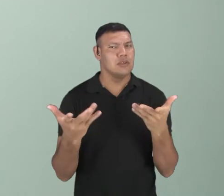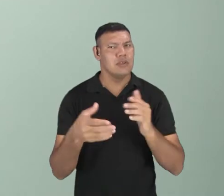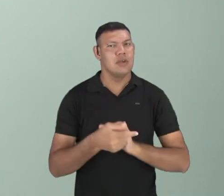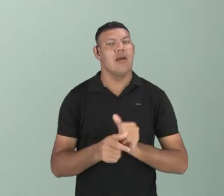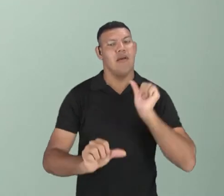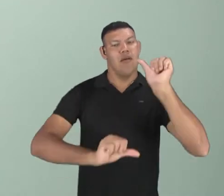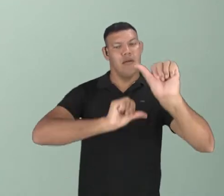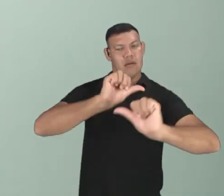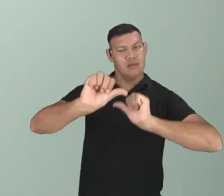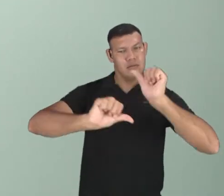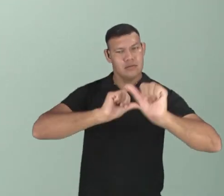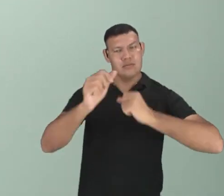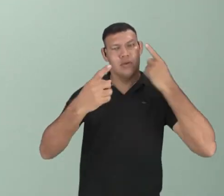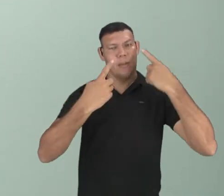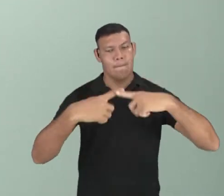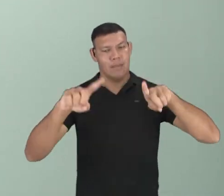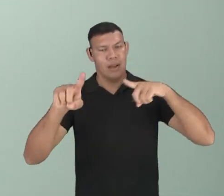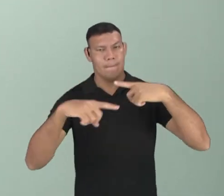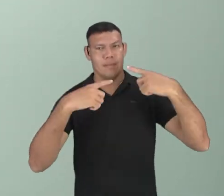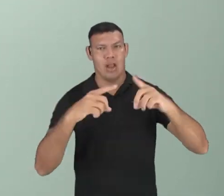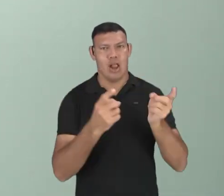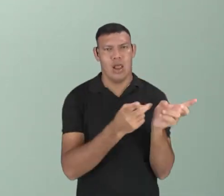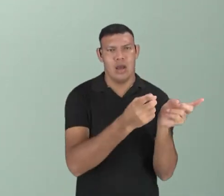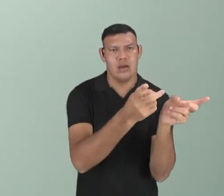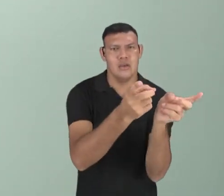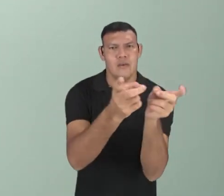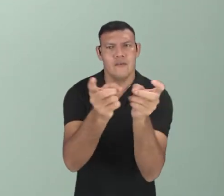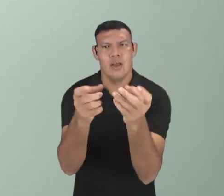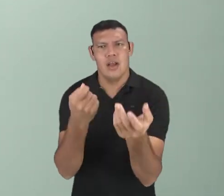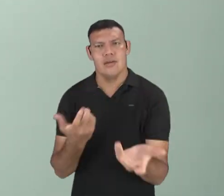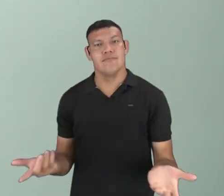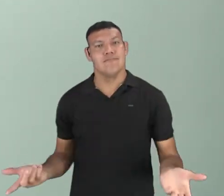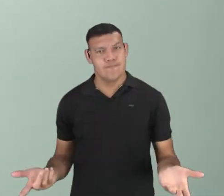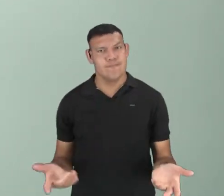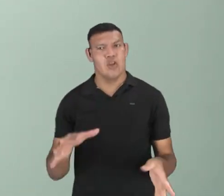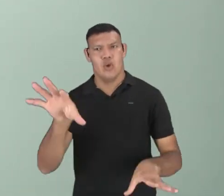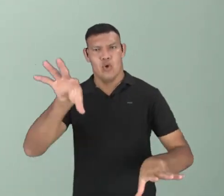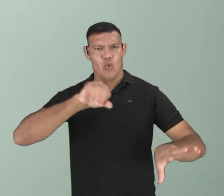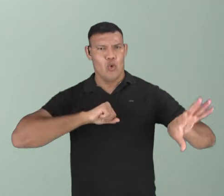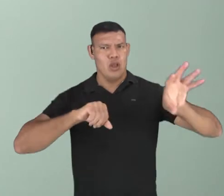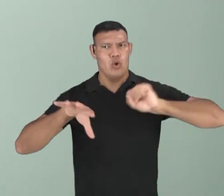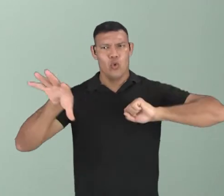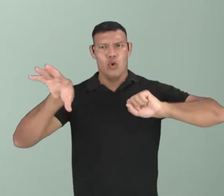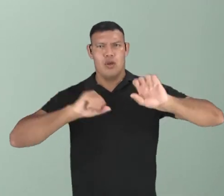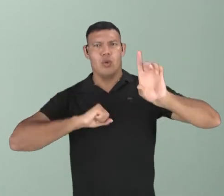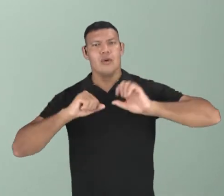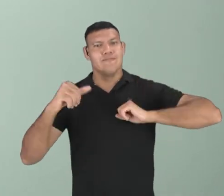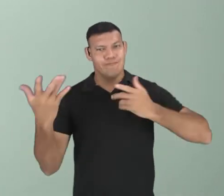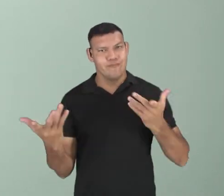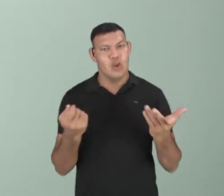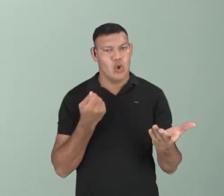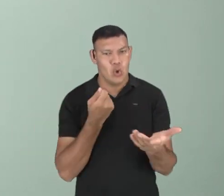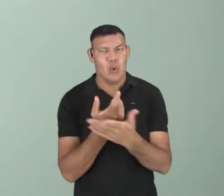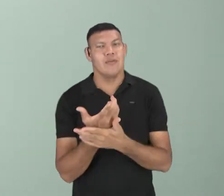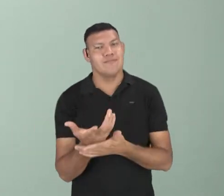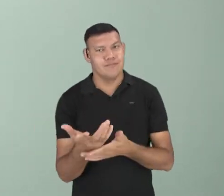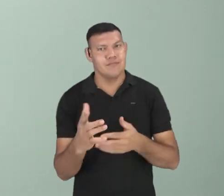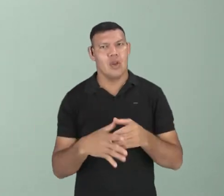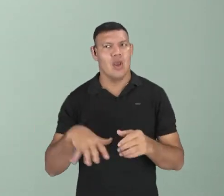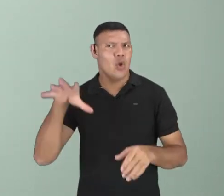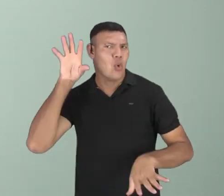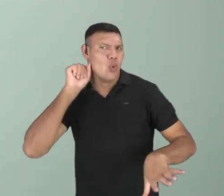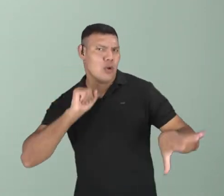transformar a música num produto de consumo Então a gente vai começar a comprar música a